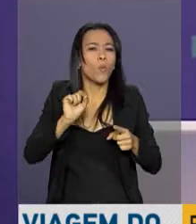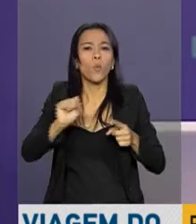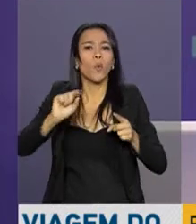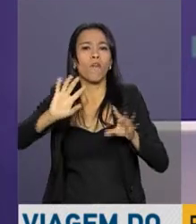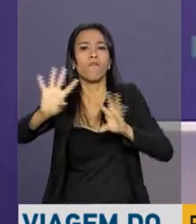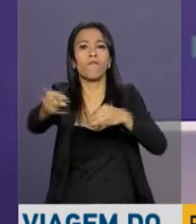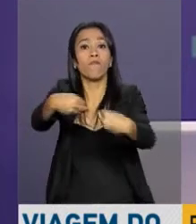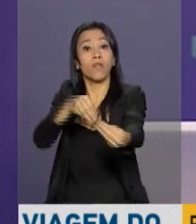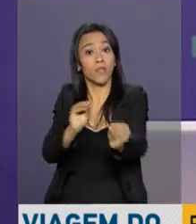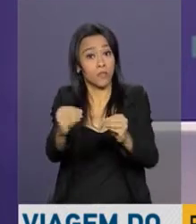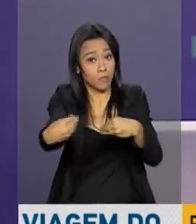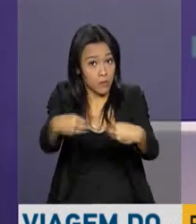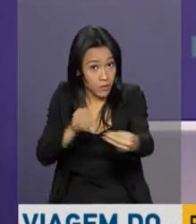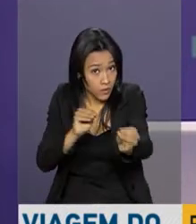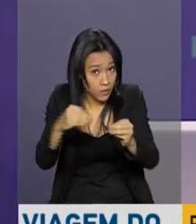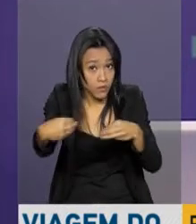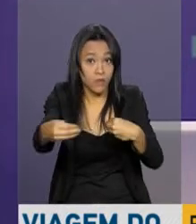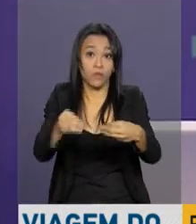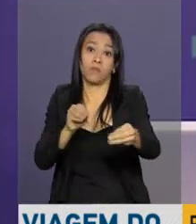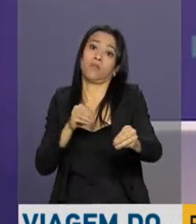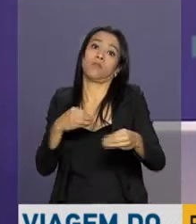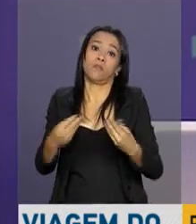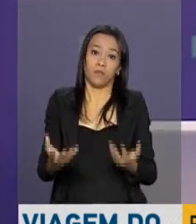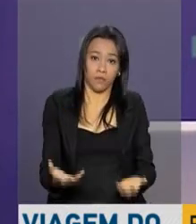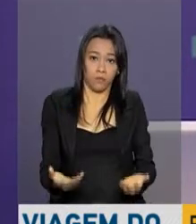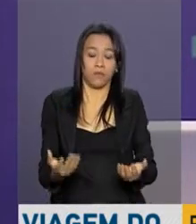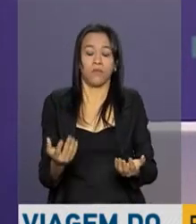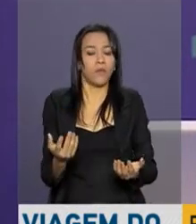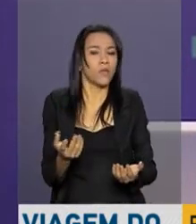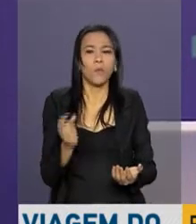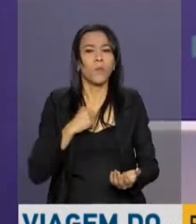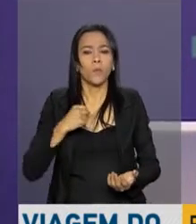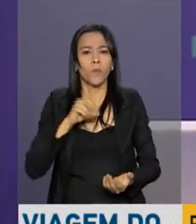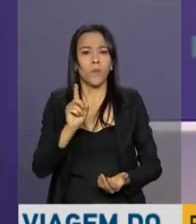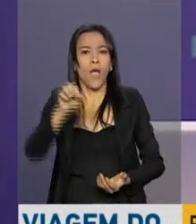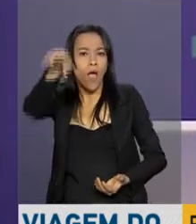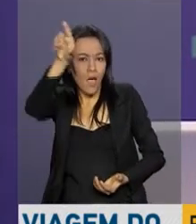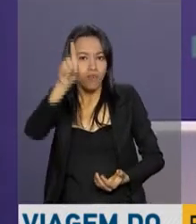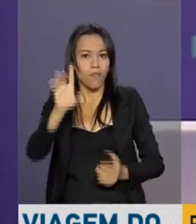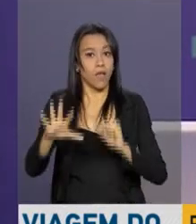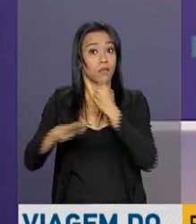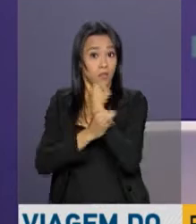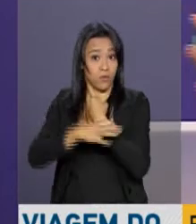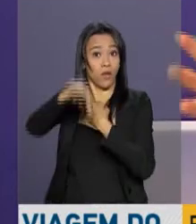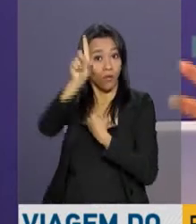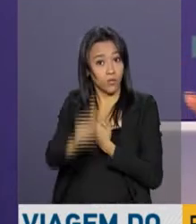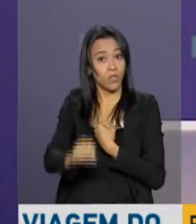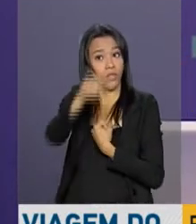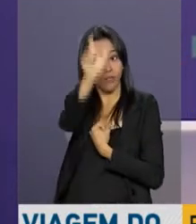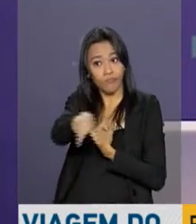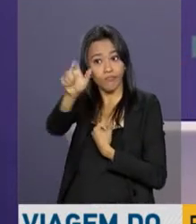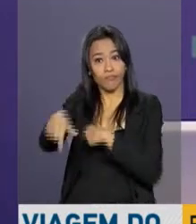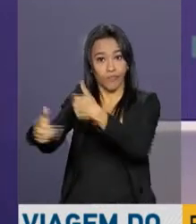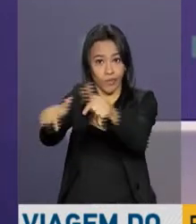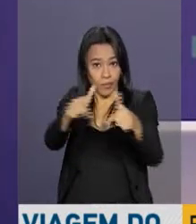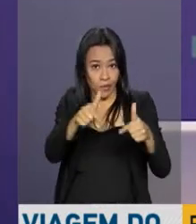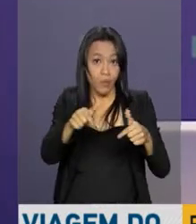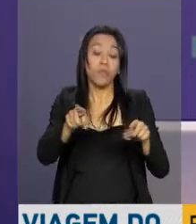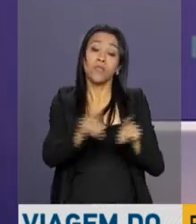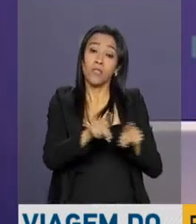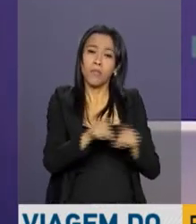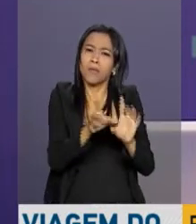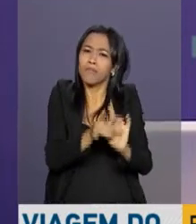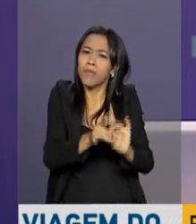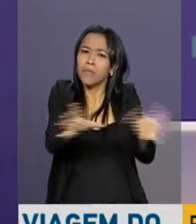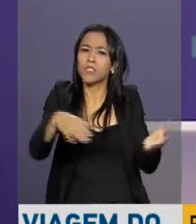flexibilizando-a de uma maneira que garantisse o direito dos trabalhadores e que permitisse uma contratação